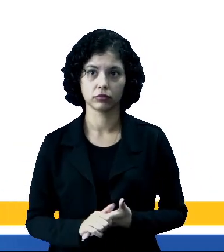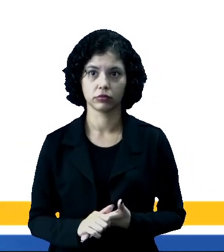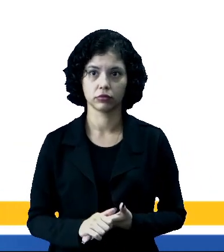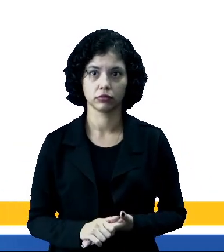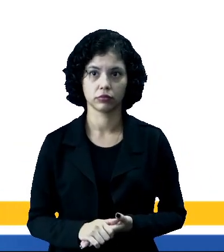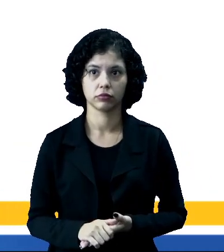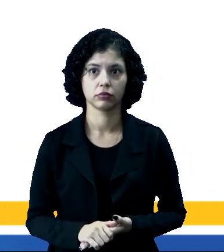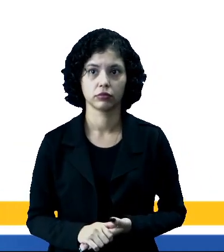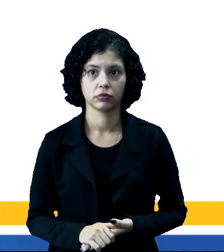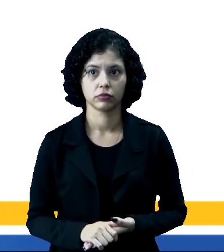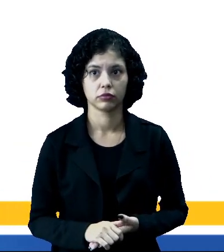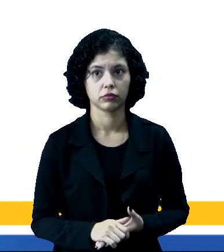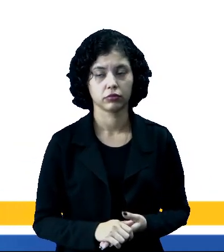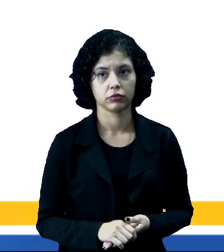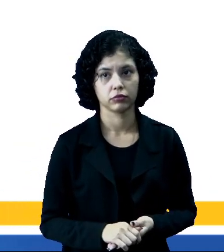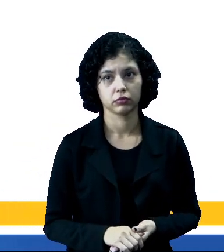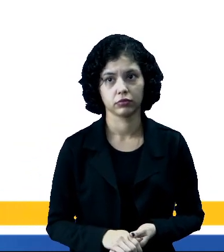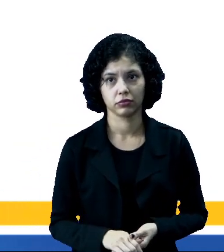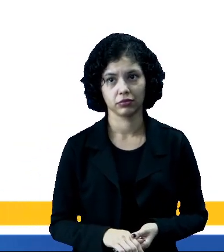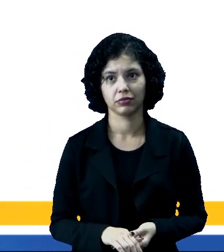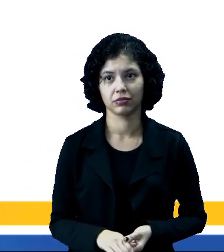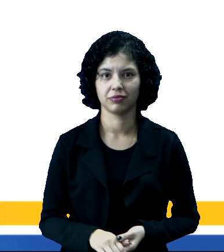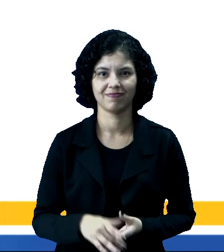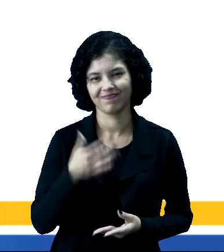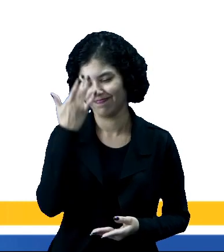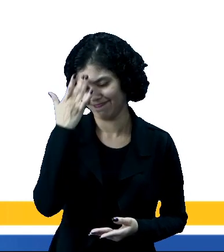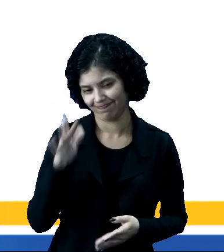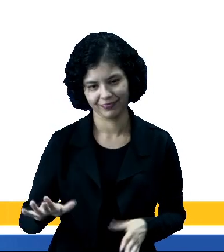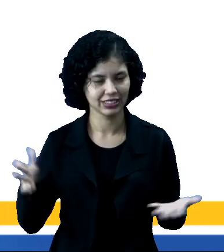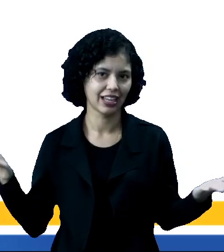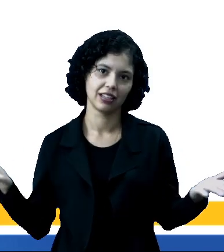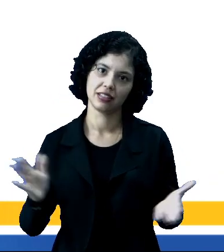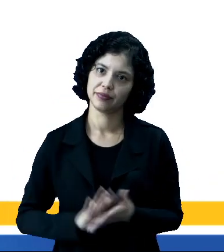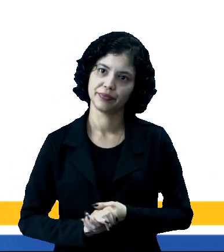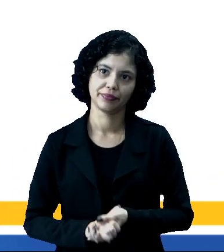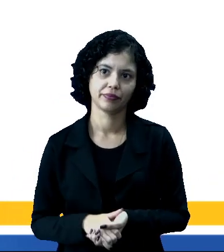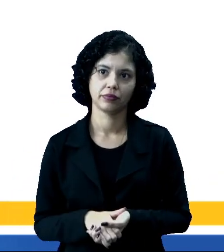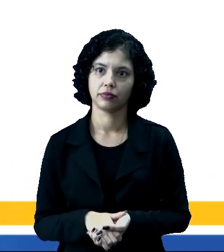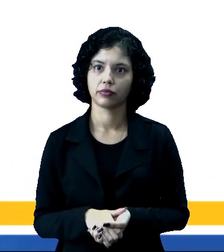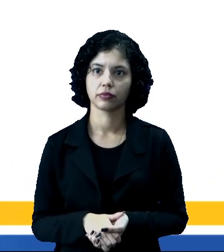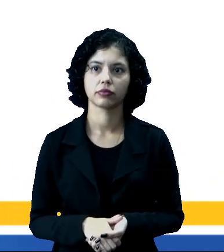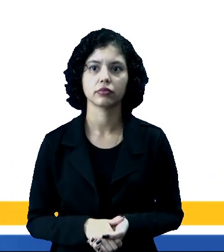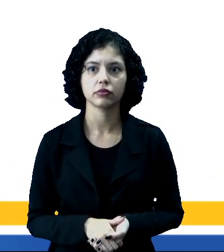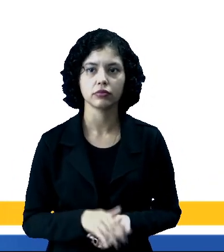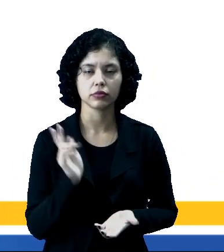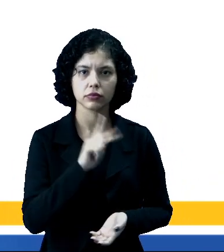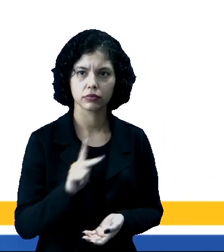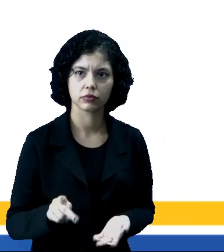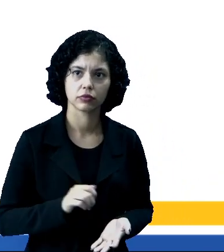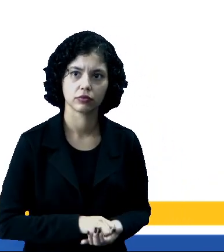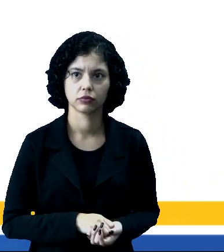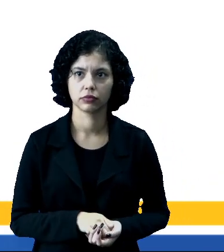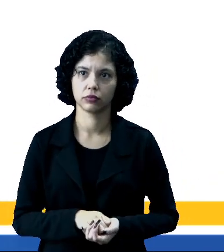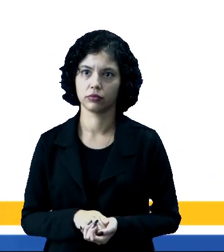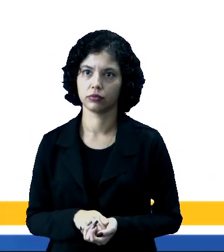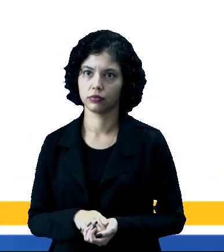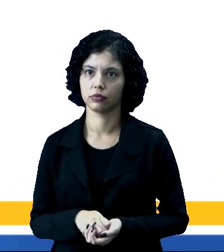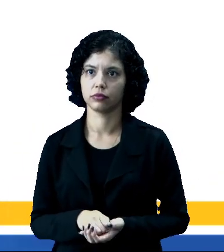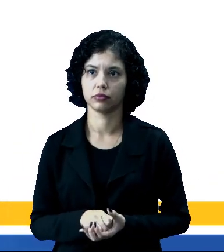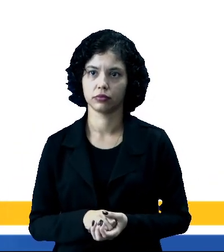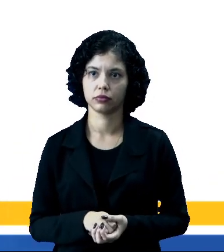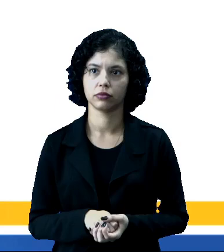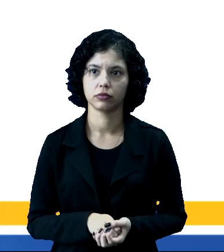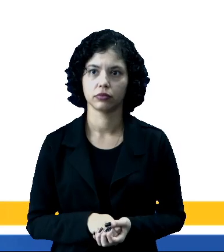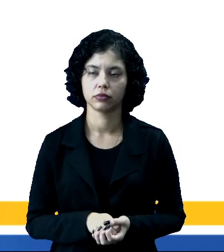sim. Aluno responde: ah, não sabia, não sabia. Professora disse: isso, já dije